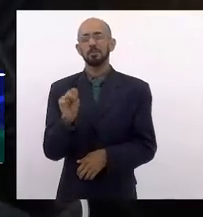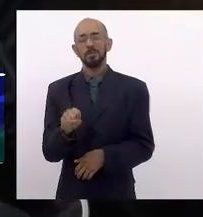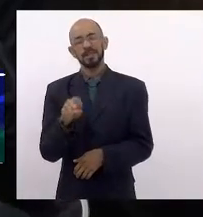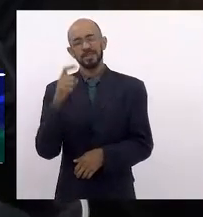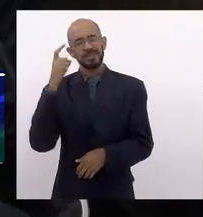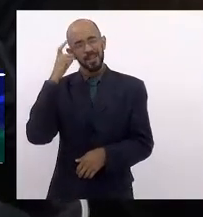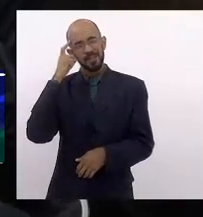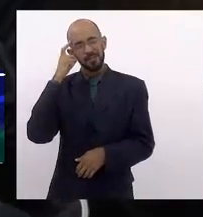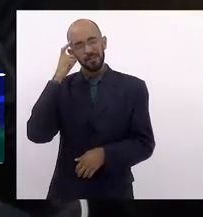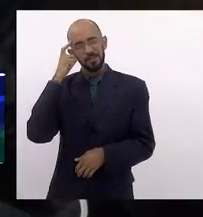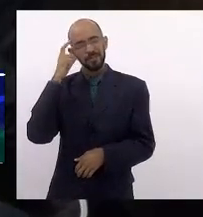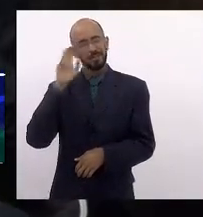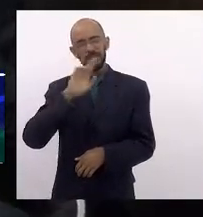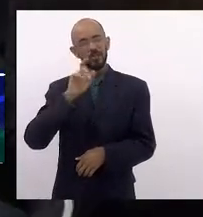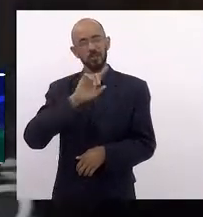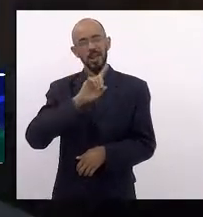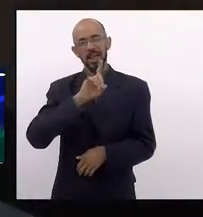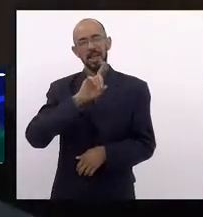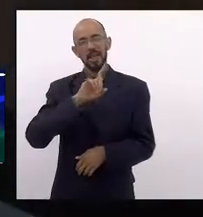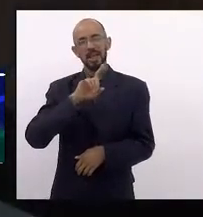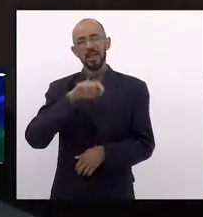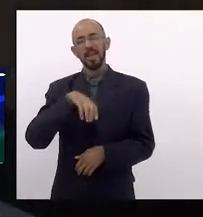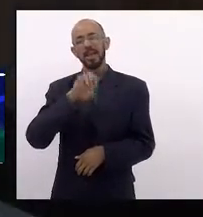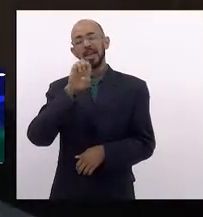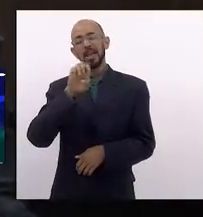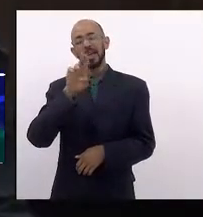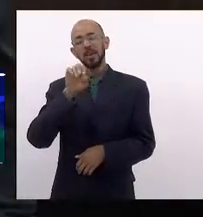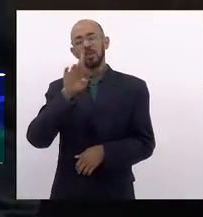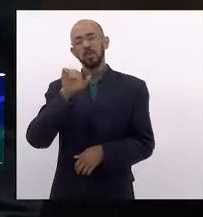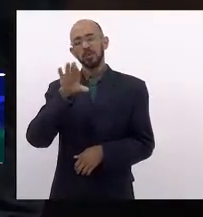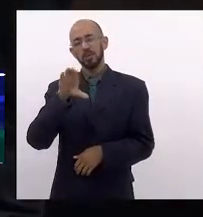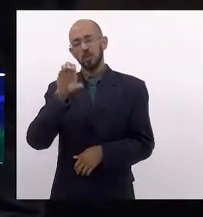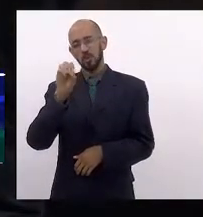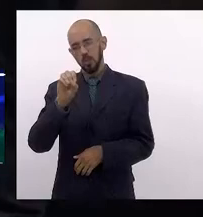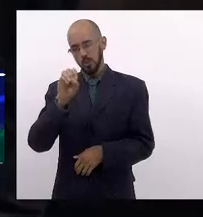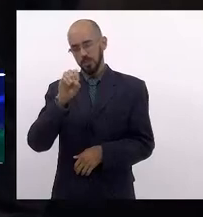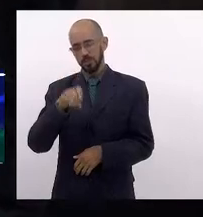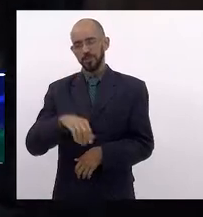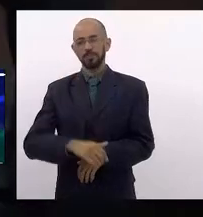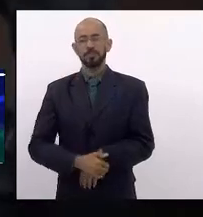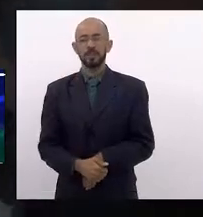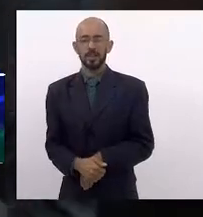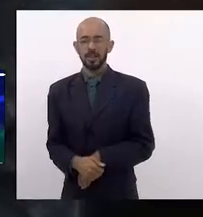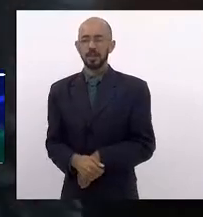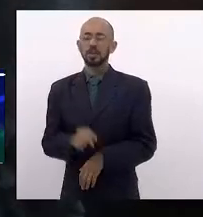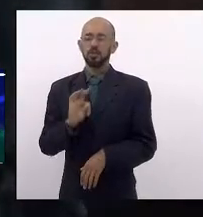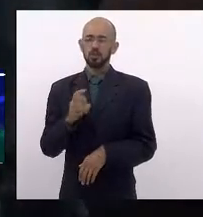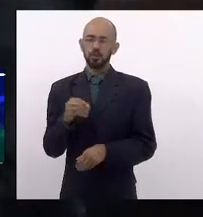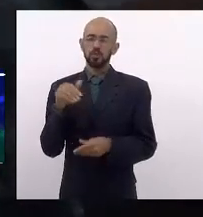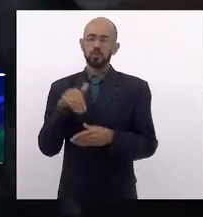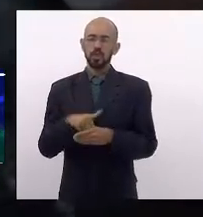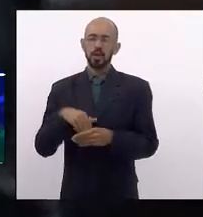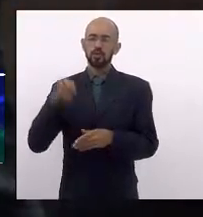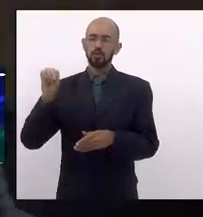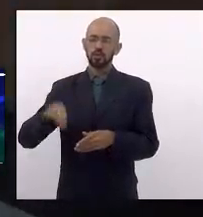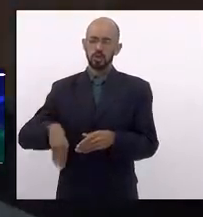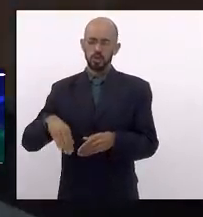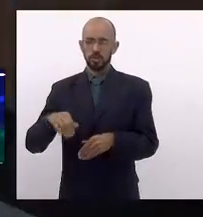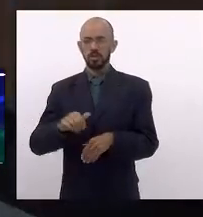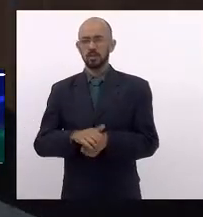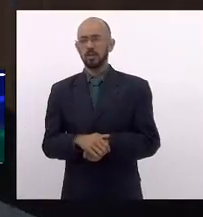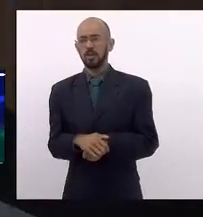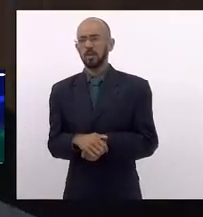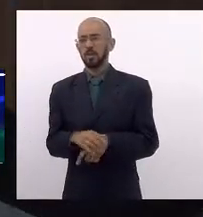da gente né o deputado Eurico Júnior e todos que votaram a favor desse projeto tão importante o nosso